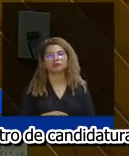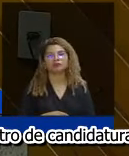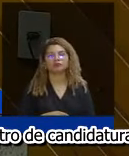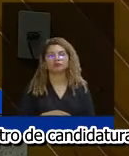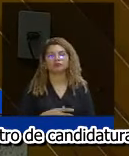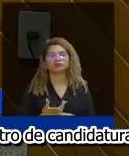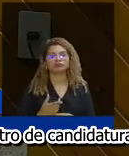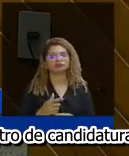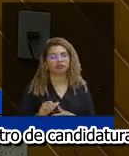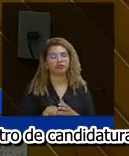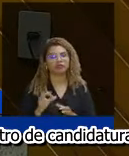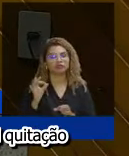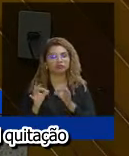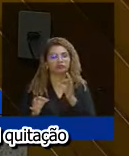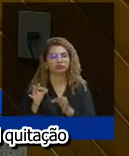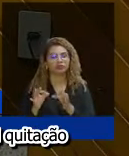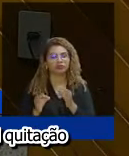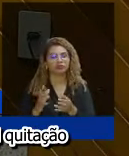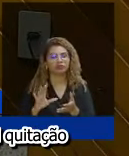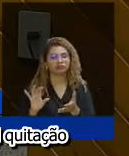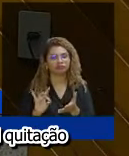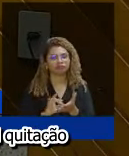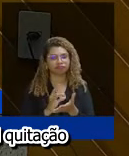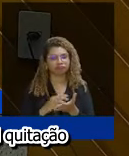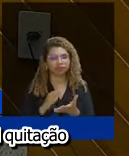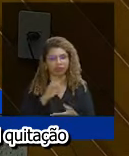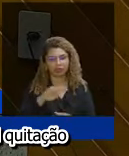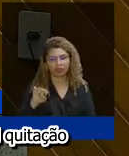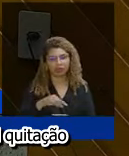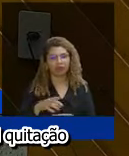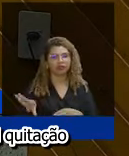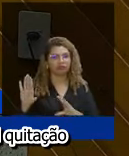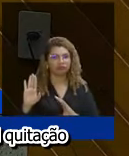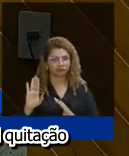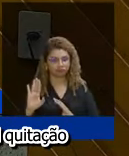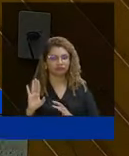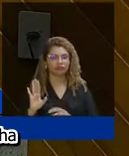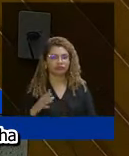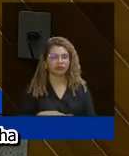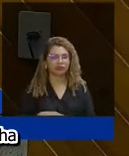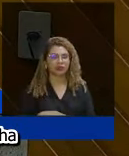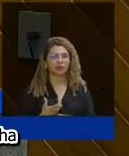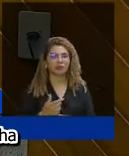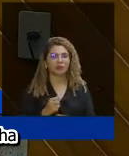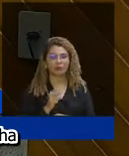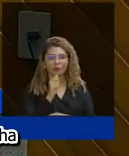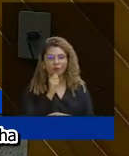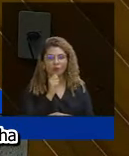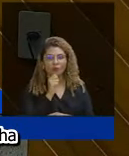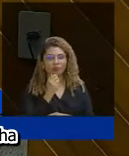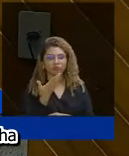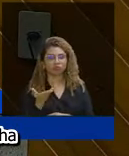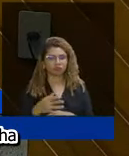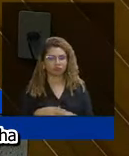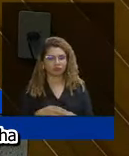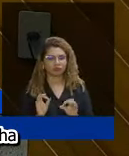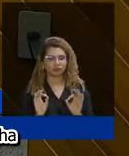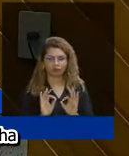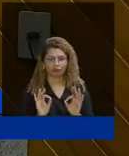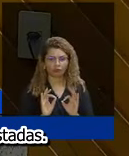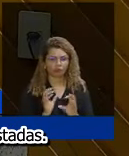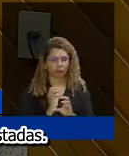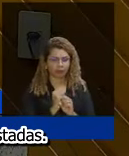grau, ao indeferir o registro de candidatura do recorrente, considerou que o recorrente não possui quitação eleitoral, visto que teve suas contas